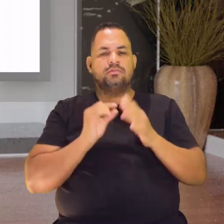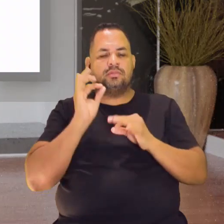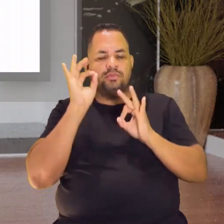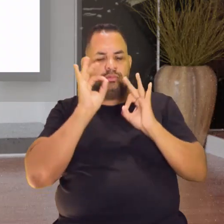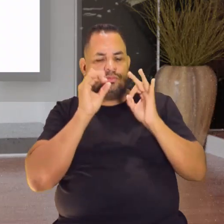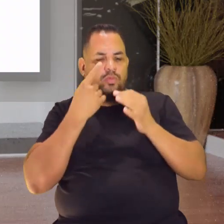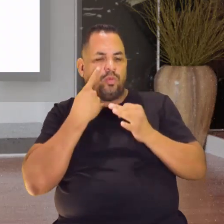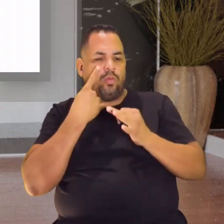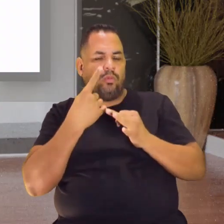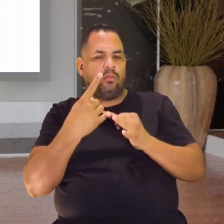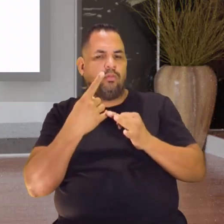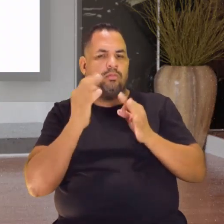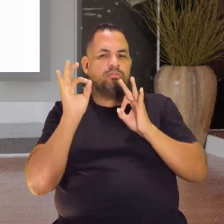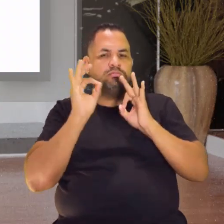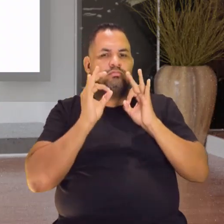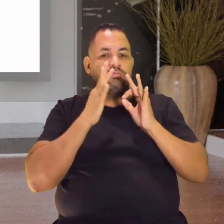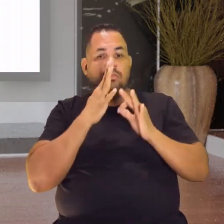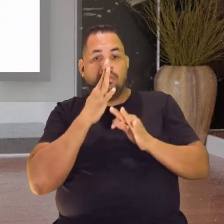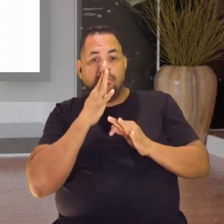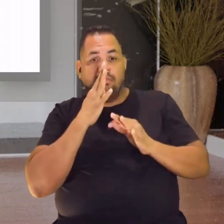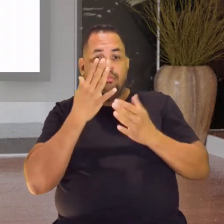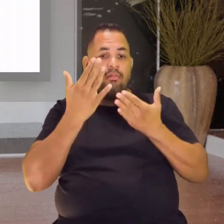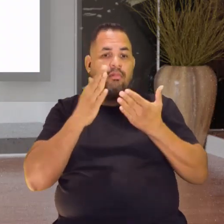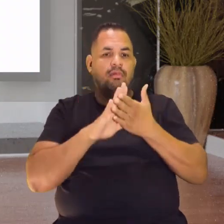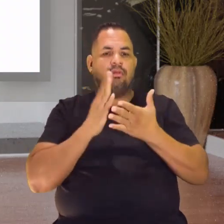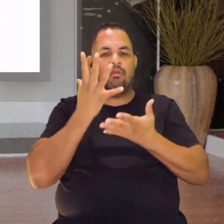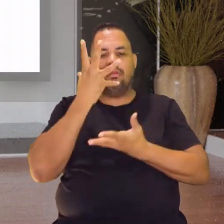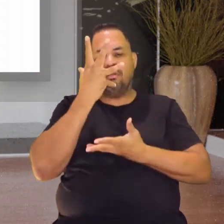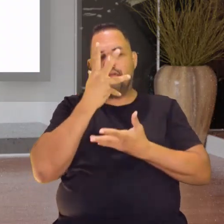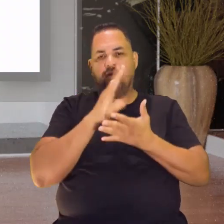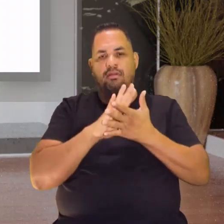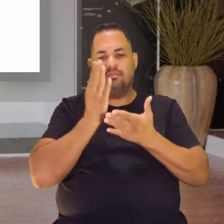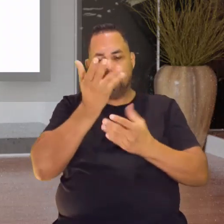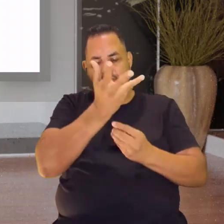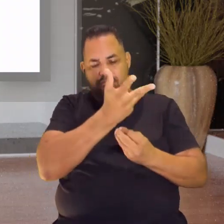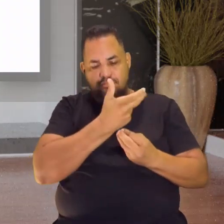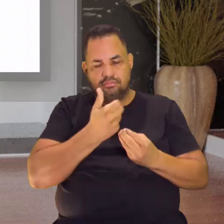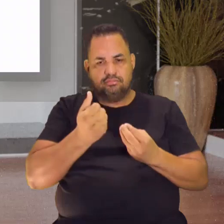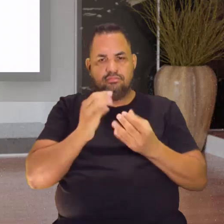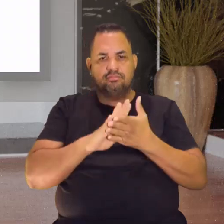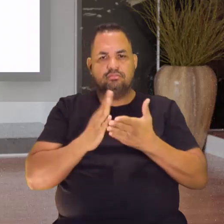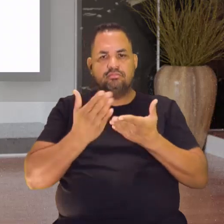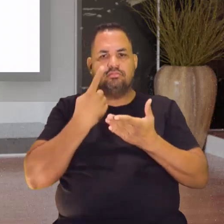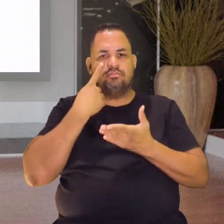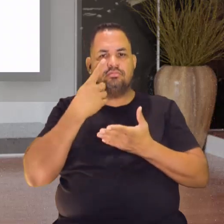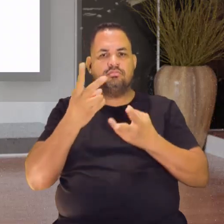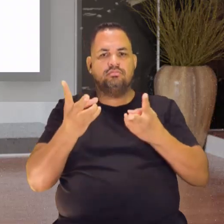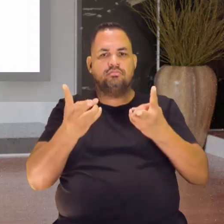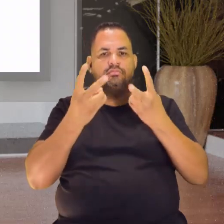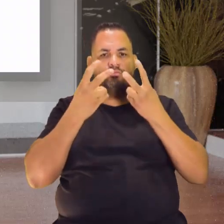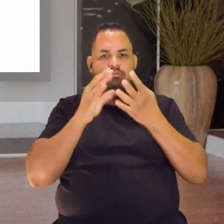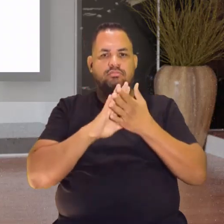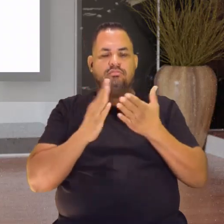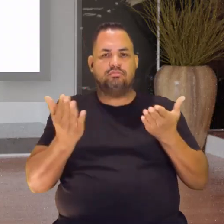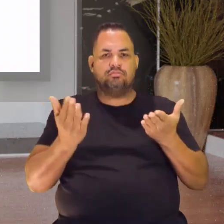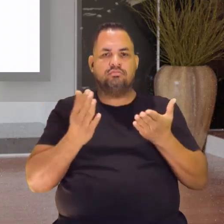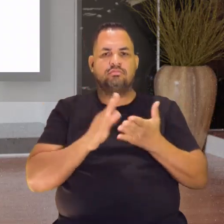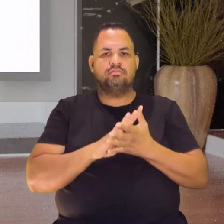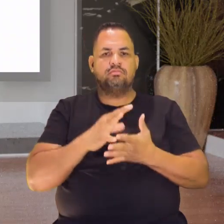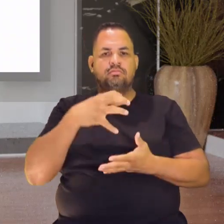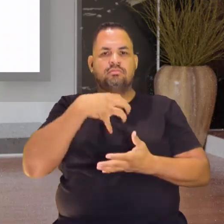a arte e a própria arte é colocada diante de seus olhos, diante de